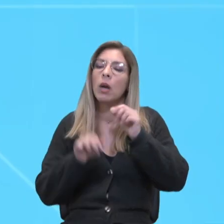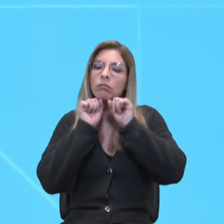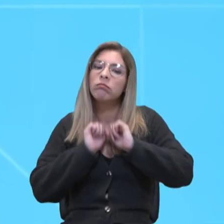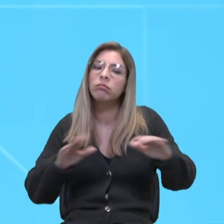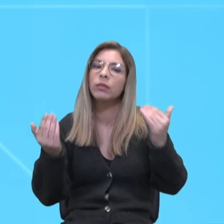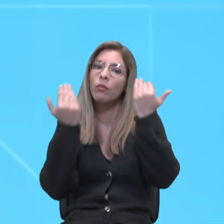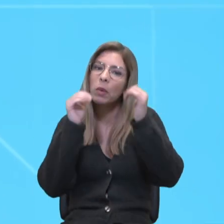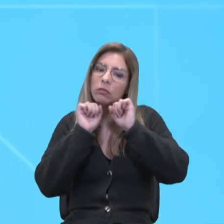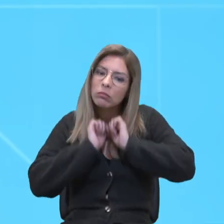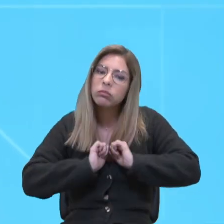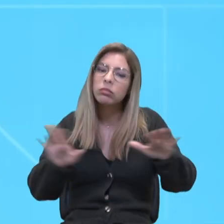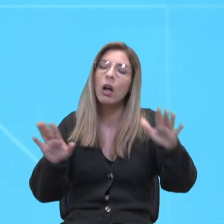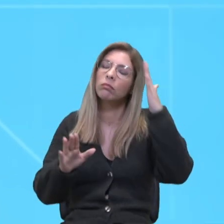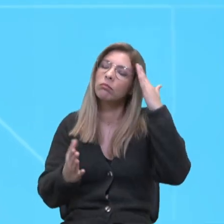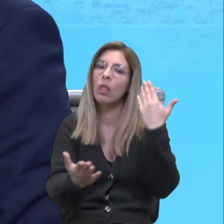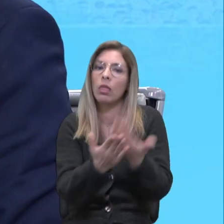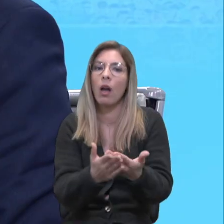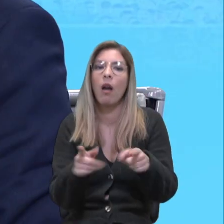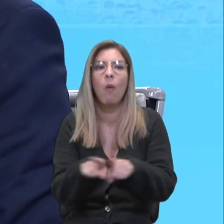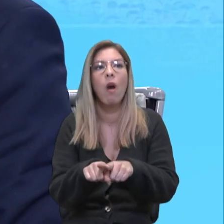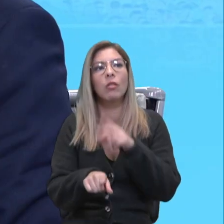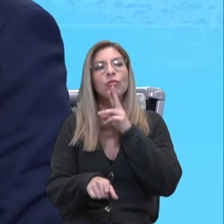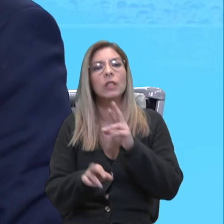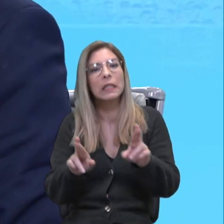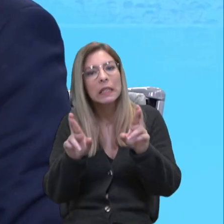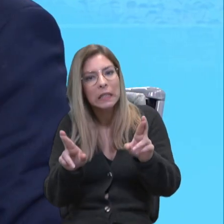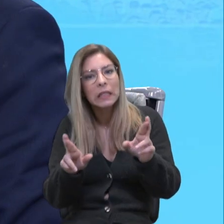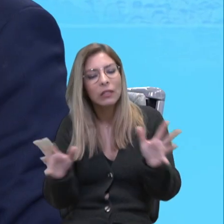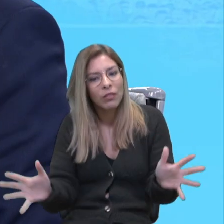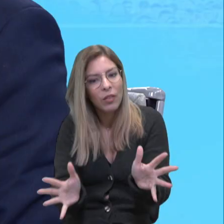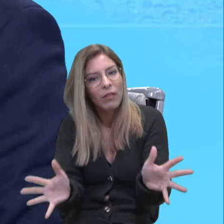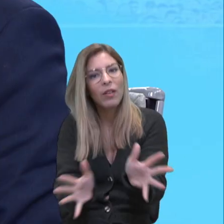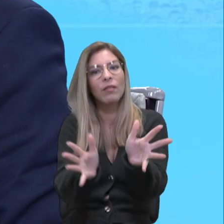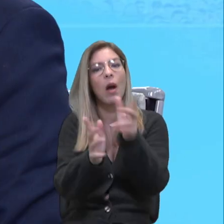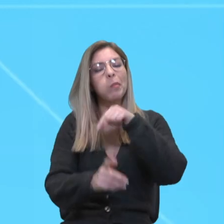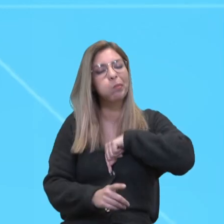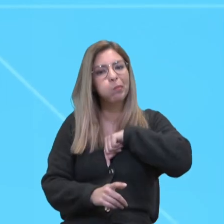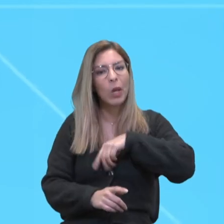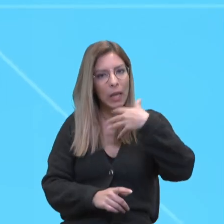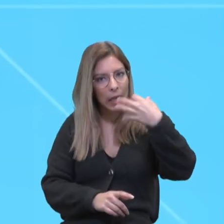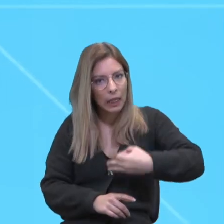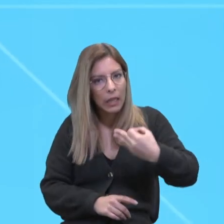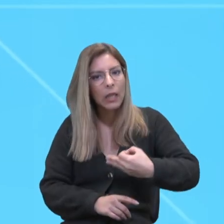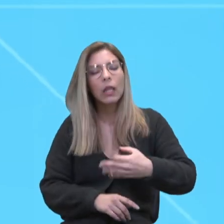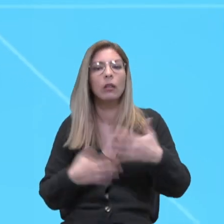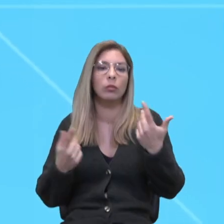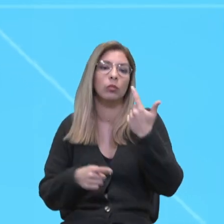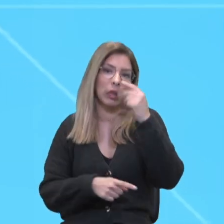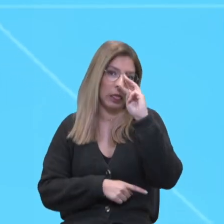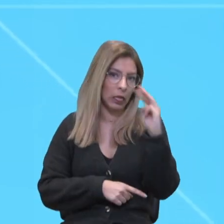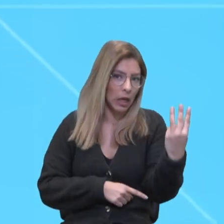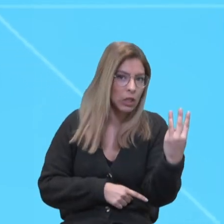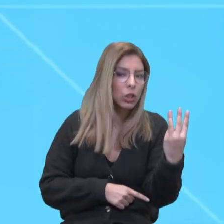um atributo de esperança e um itinerário, um caminho também, até pelo exemplo dos pastorinhos, pela